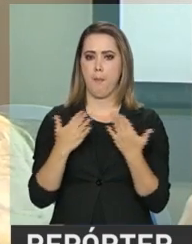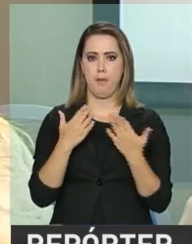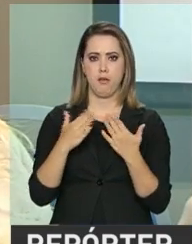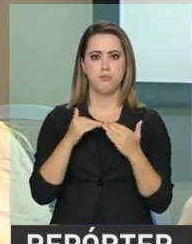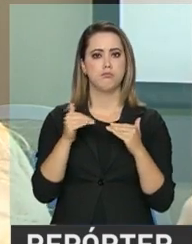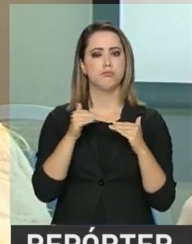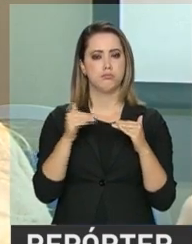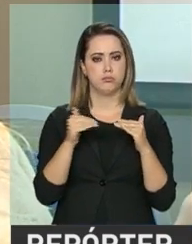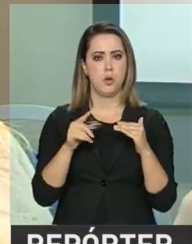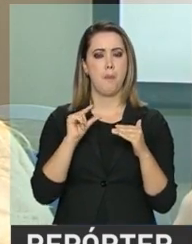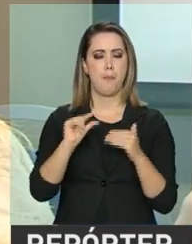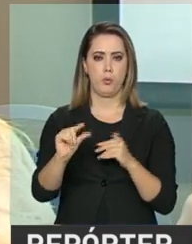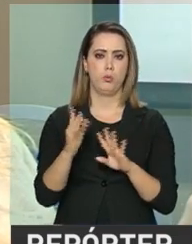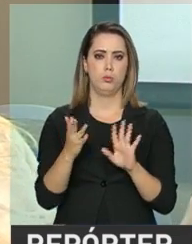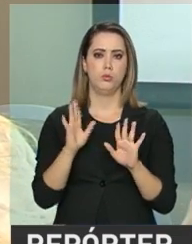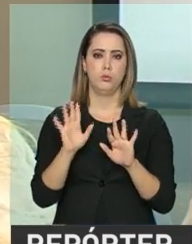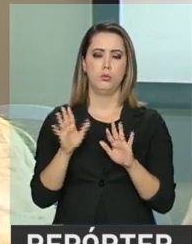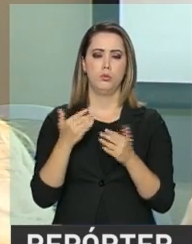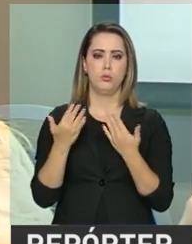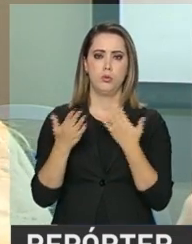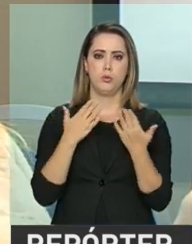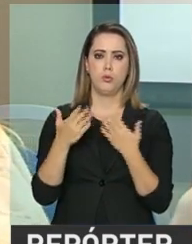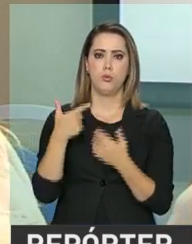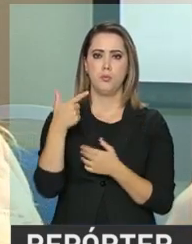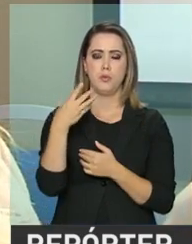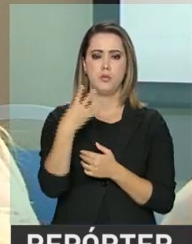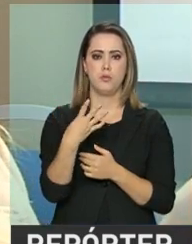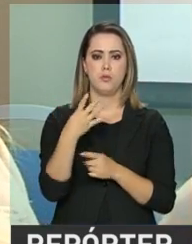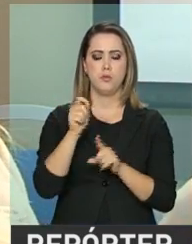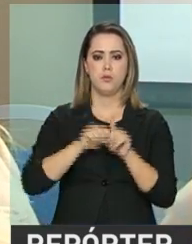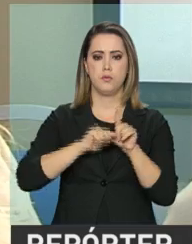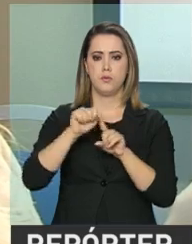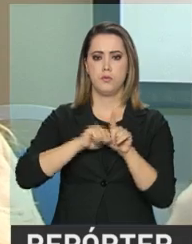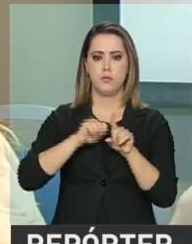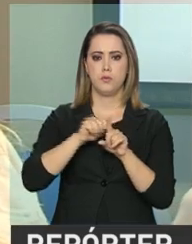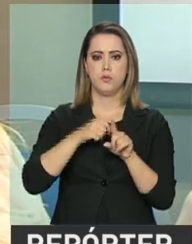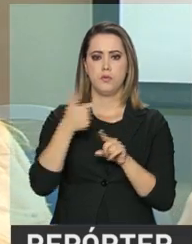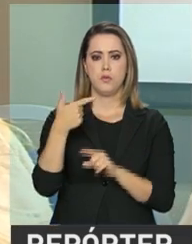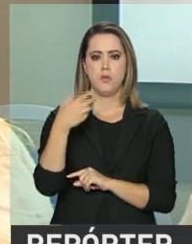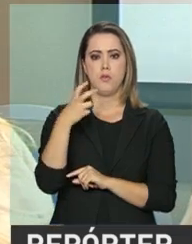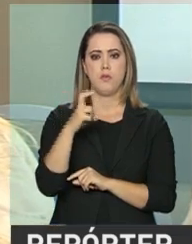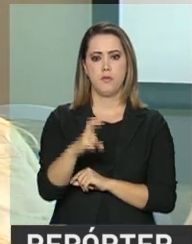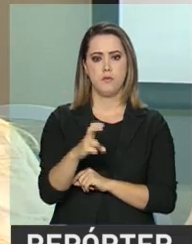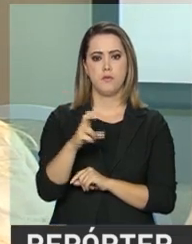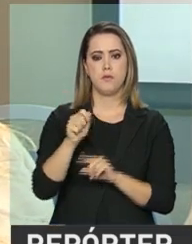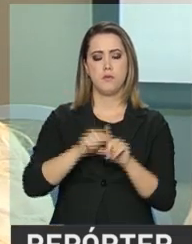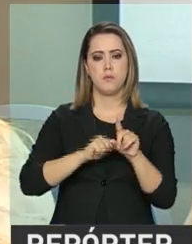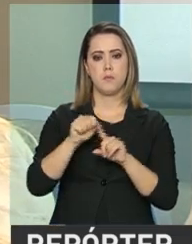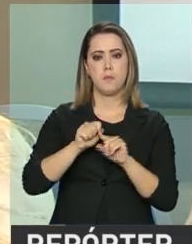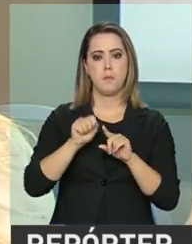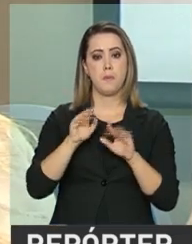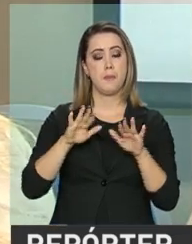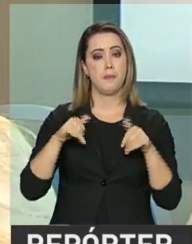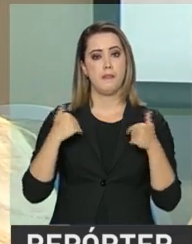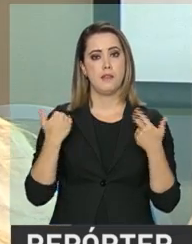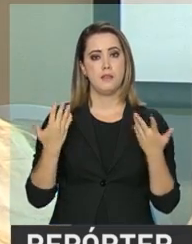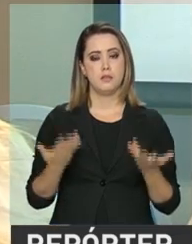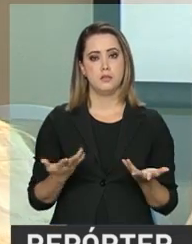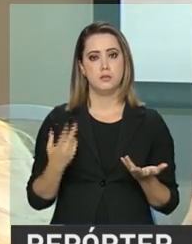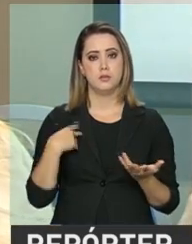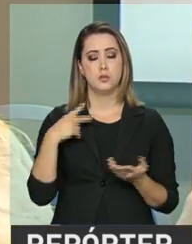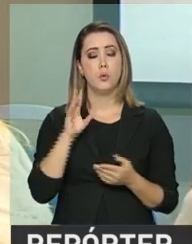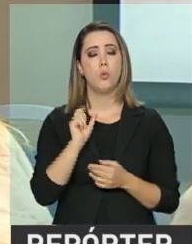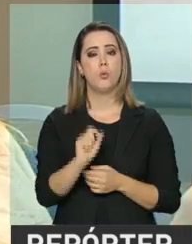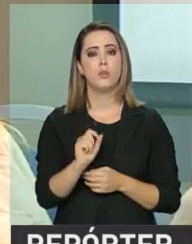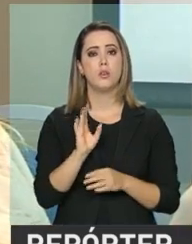série de 24 meses, né? 25 meses mais ou menos. Então, o que, que contribuiu